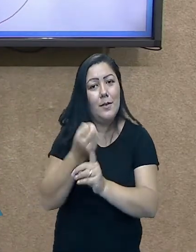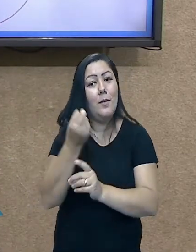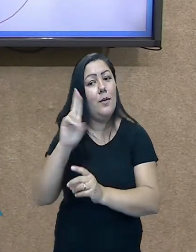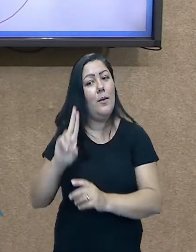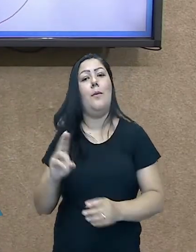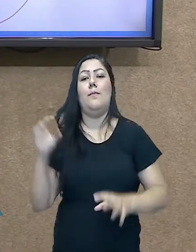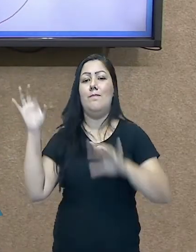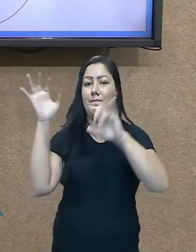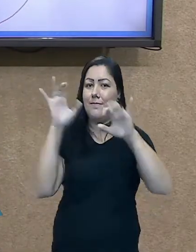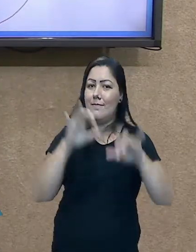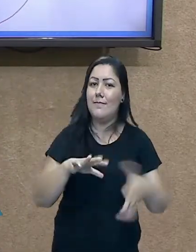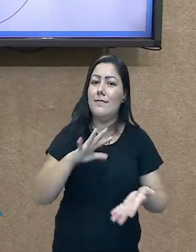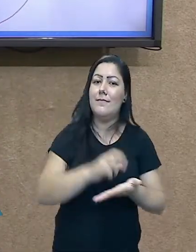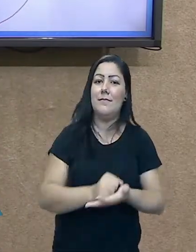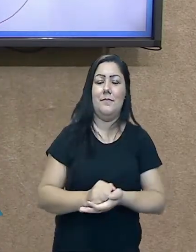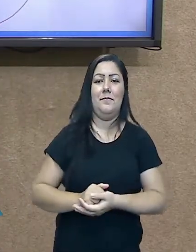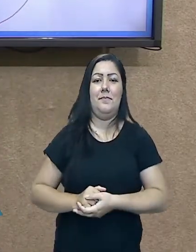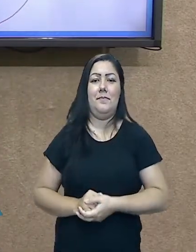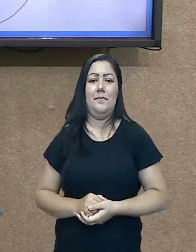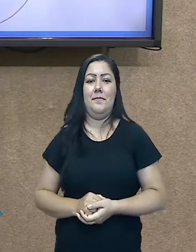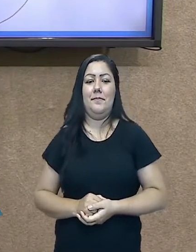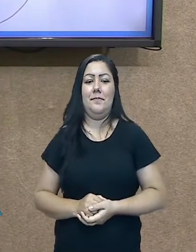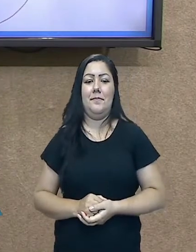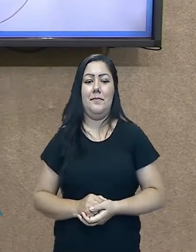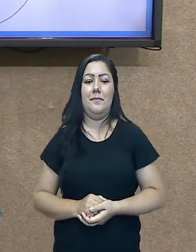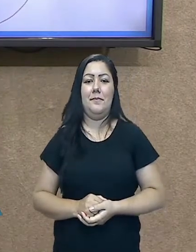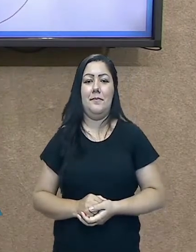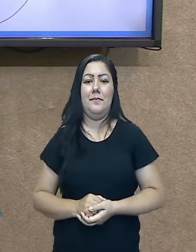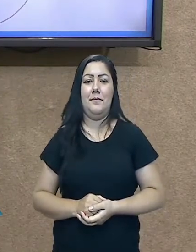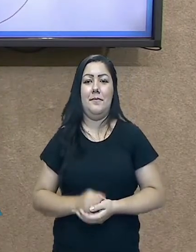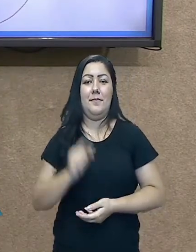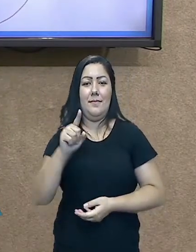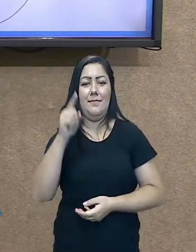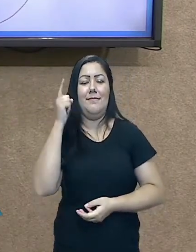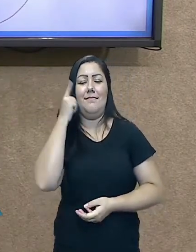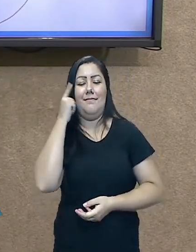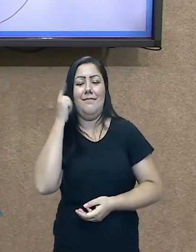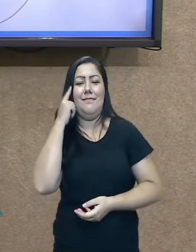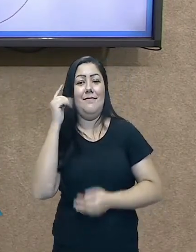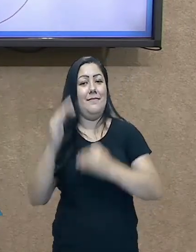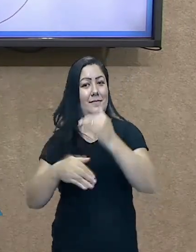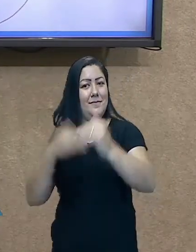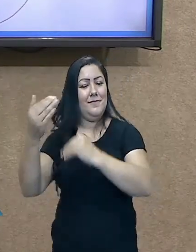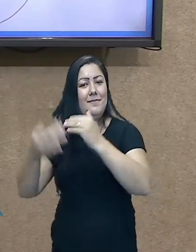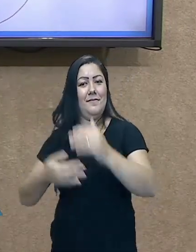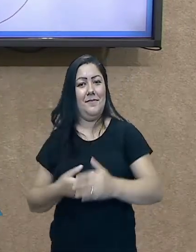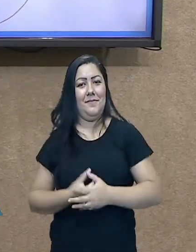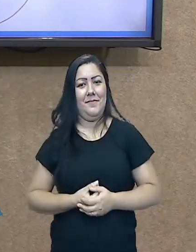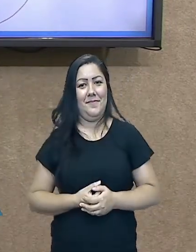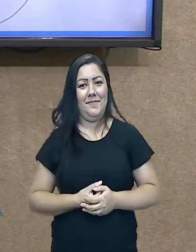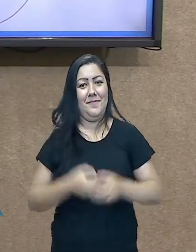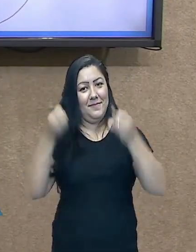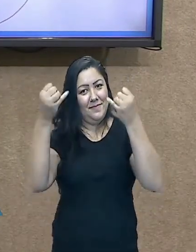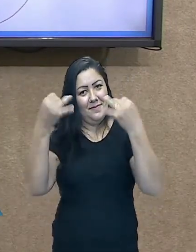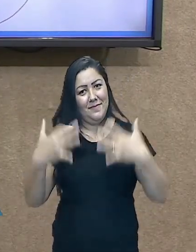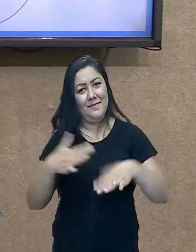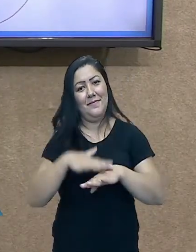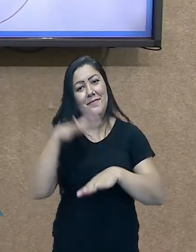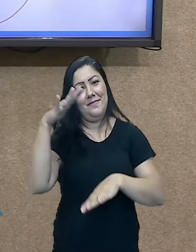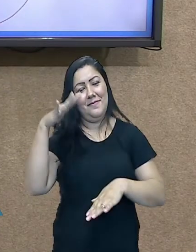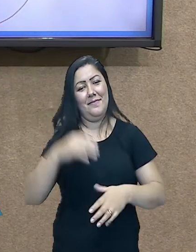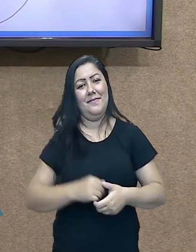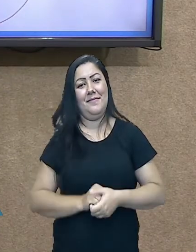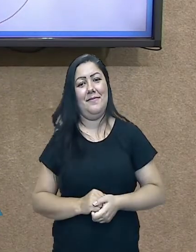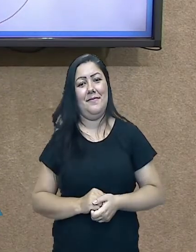Tranquilo? Eu quero que você pense sobre isso e aí nós vamos trabalhar um pouquinho mais o